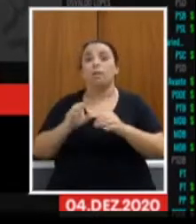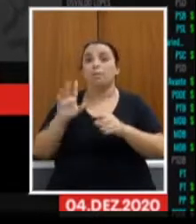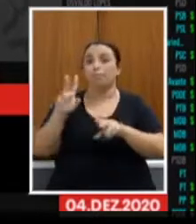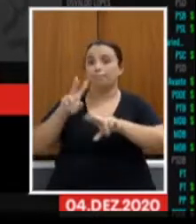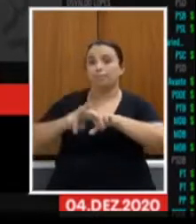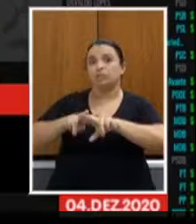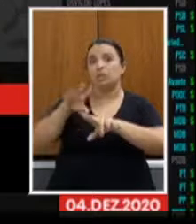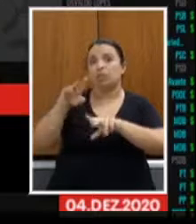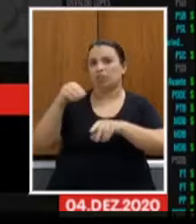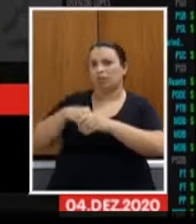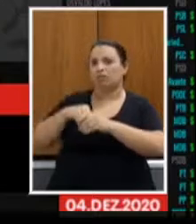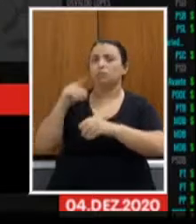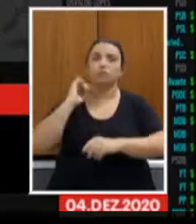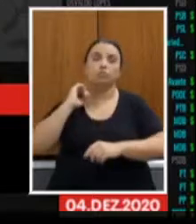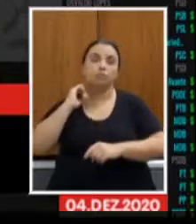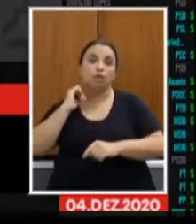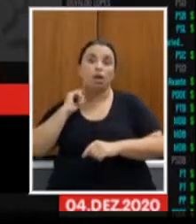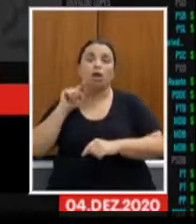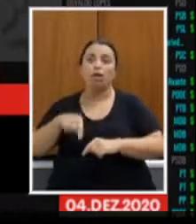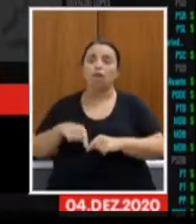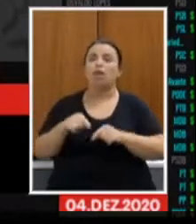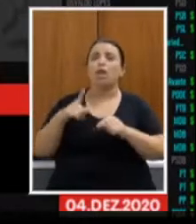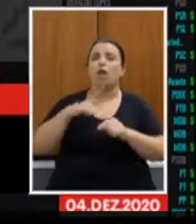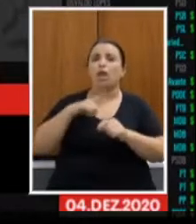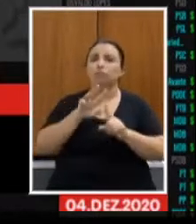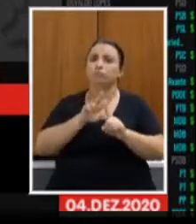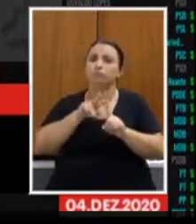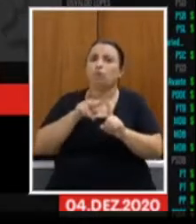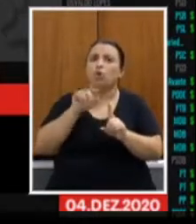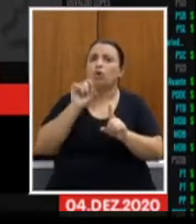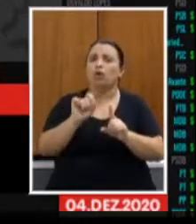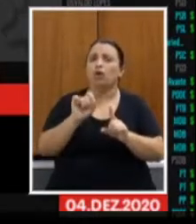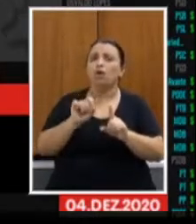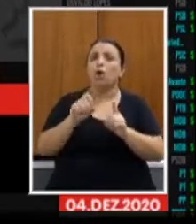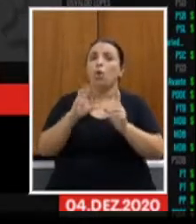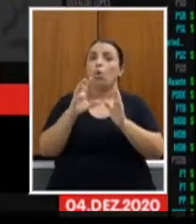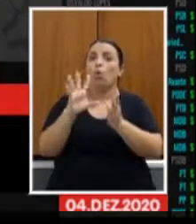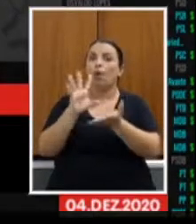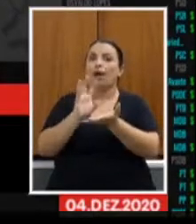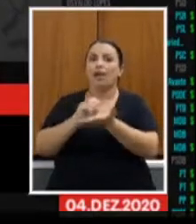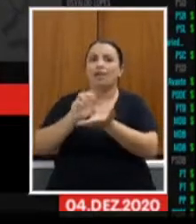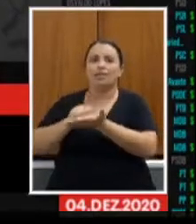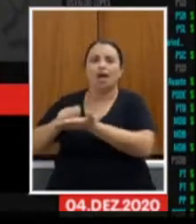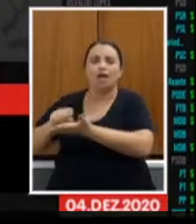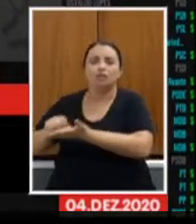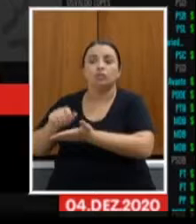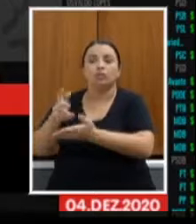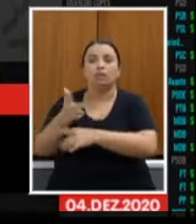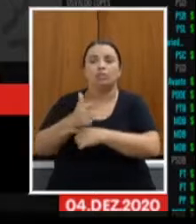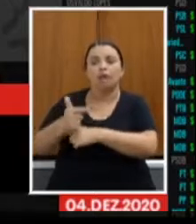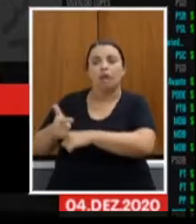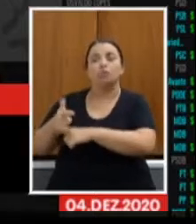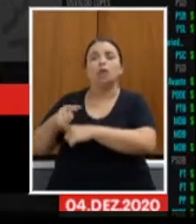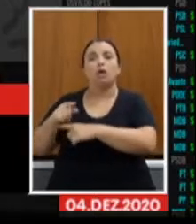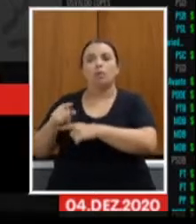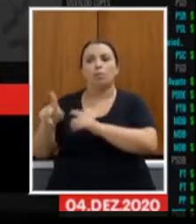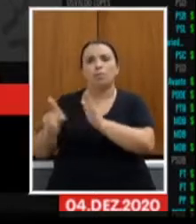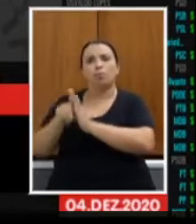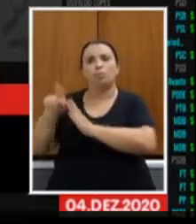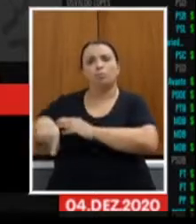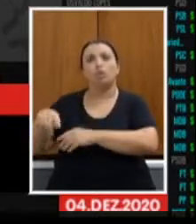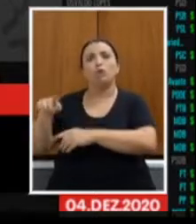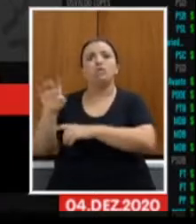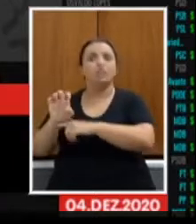Está previsto no projeto que o cadastro das armas e munições seja mantido pelo poder público e trará uma série de dados de modo